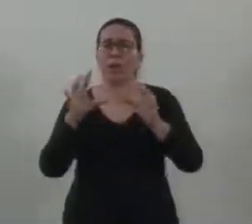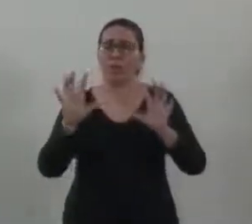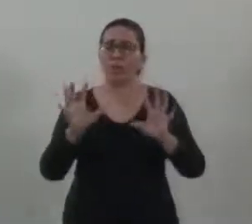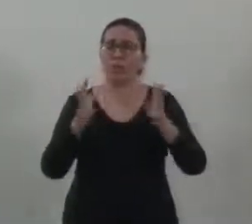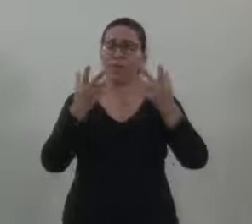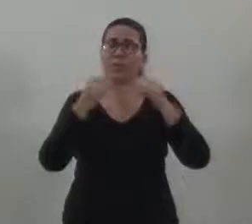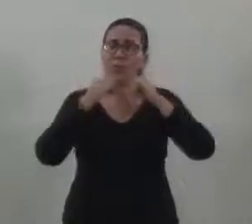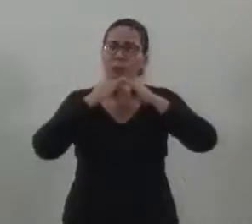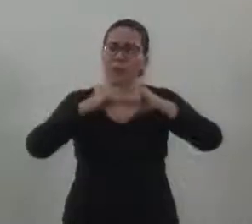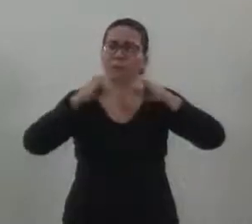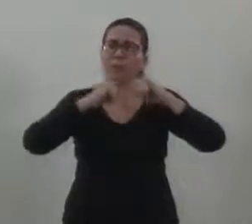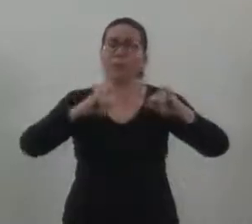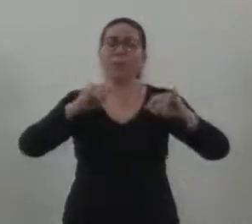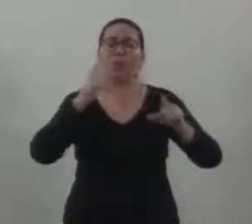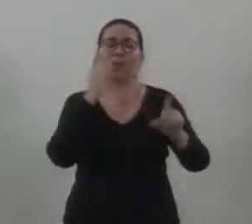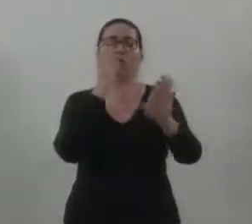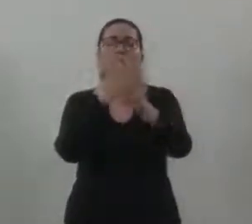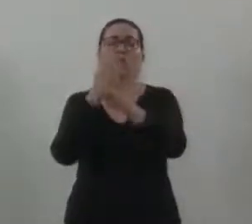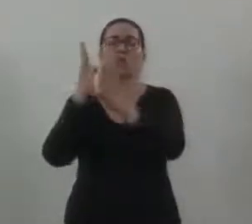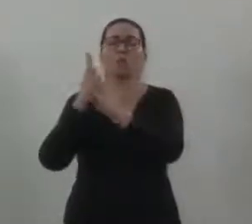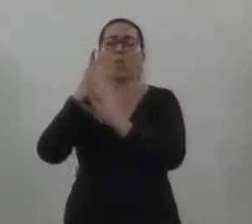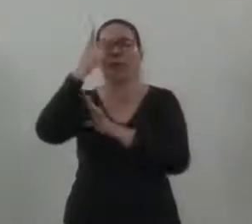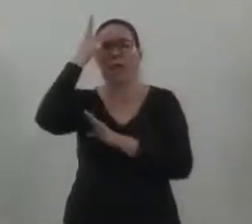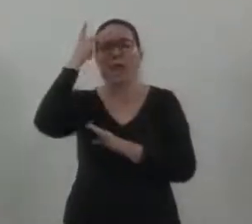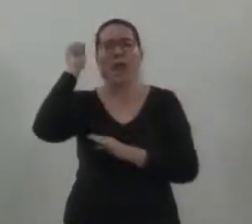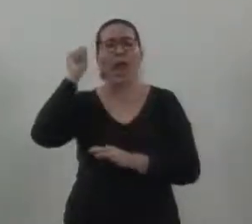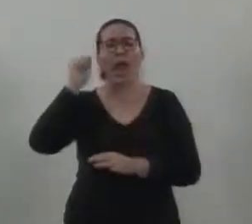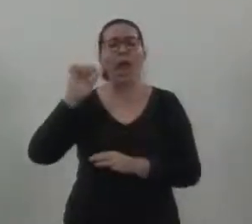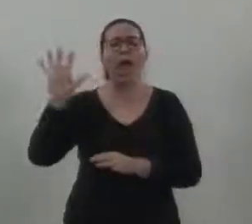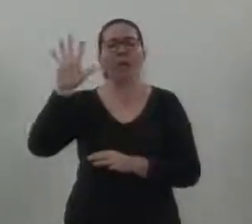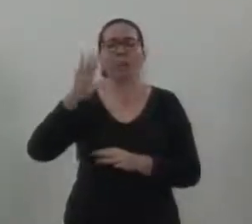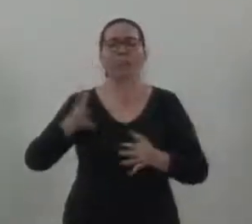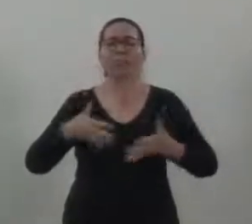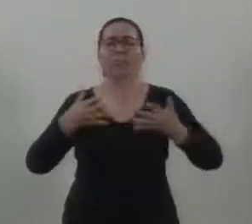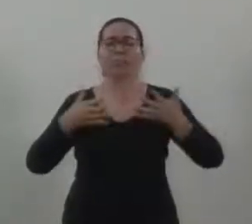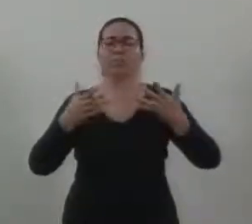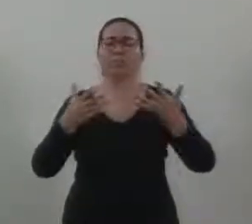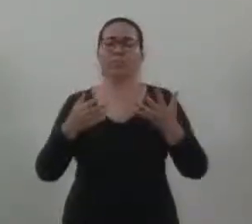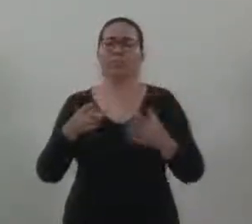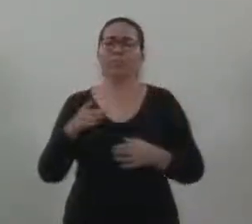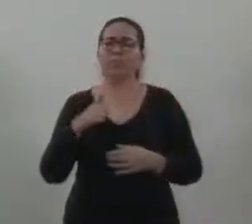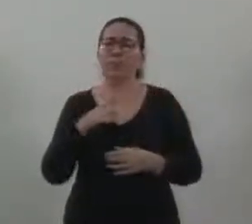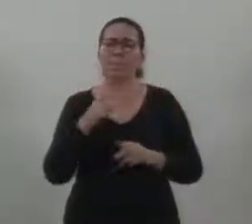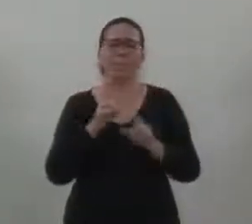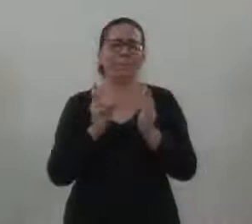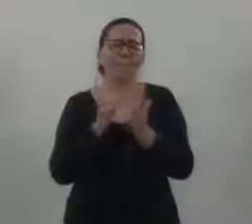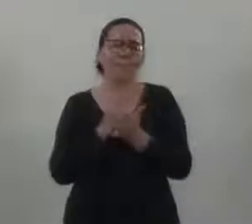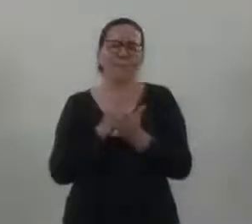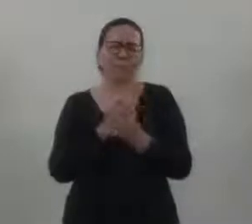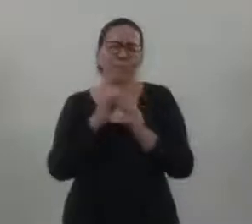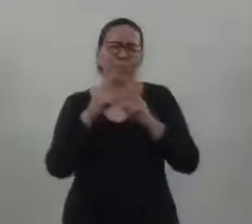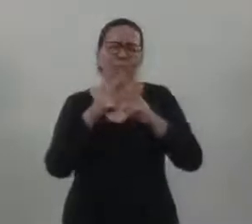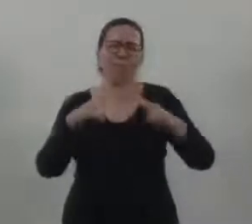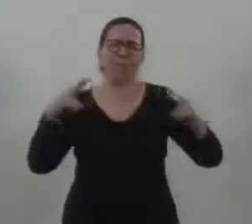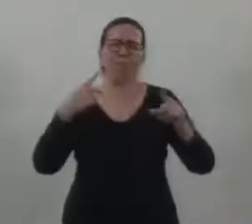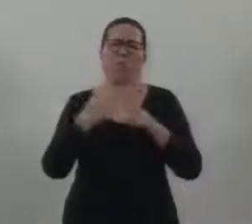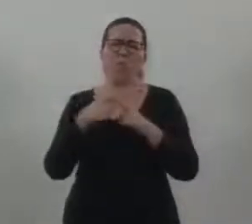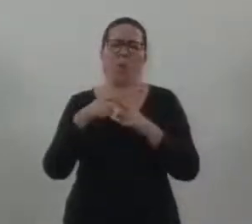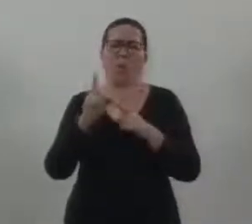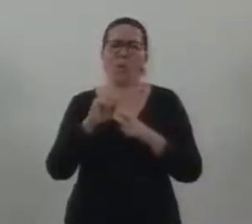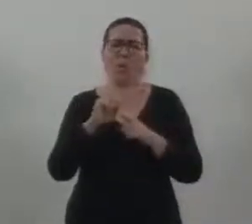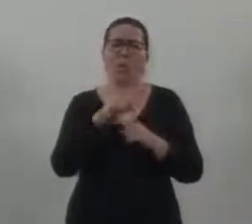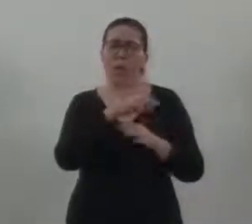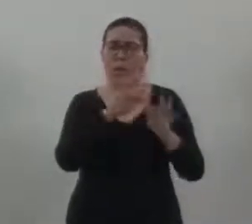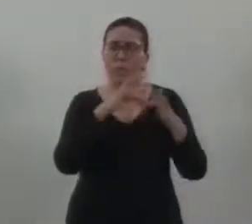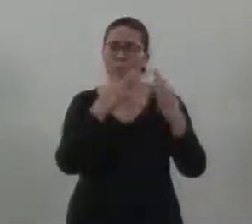também divulgar artistas locais e promover a formação contínua do público, ainda que de forma virtual. Então, o que essas famílias elas